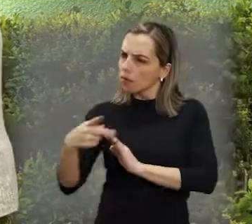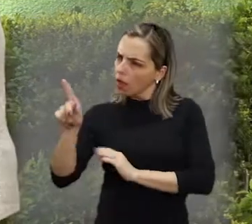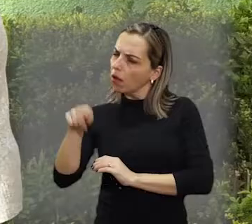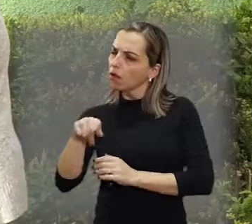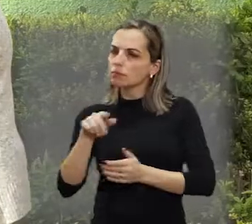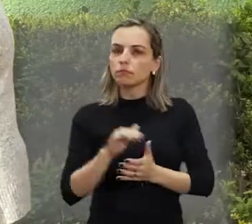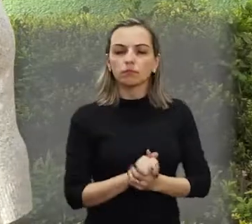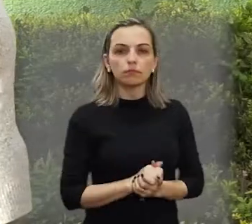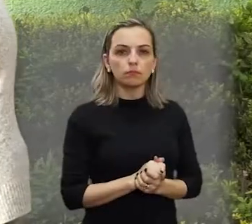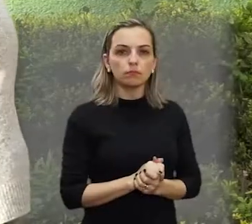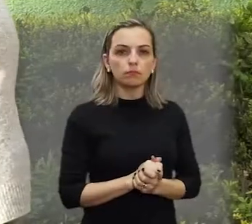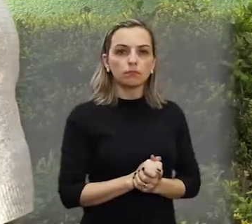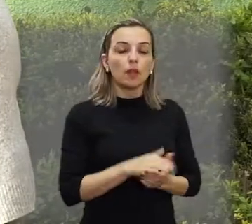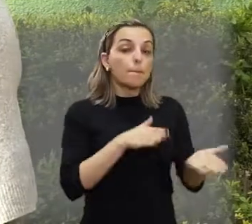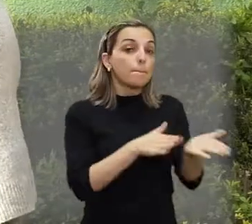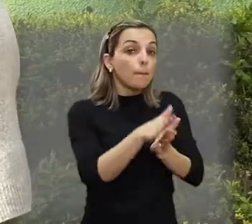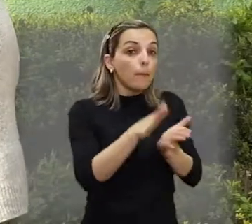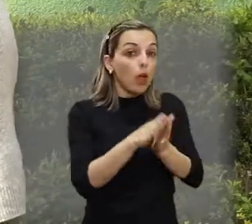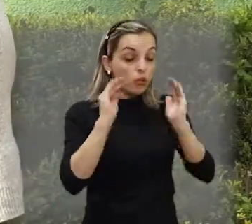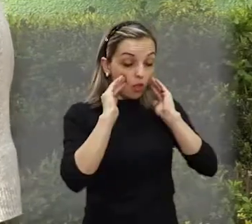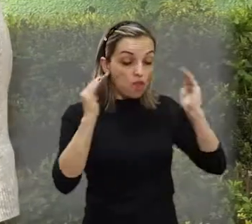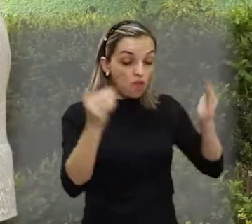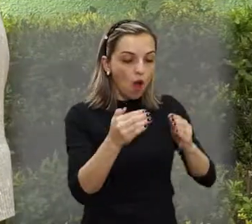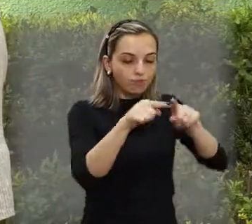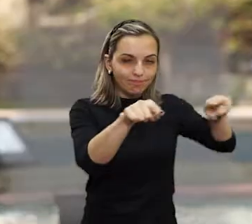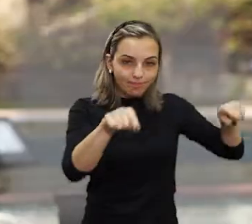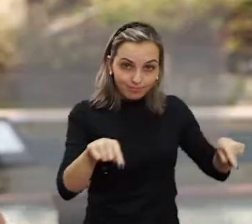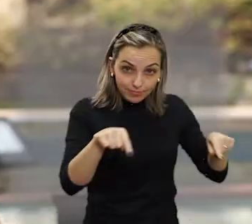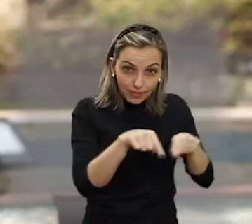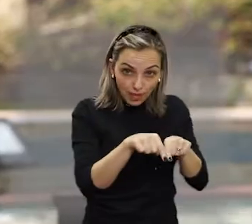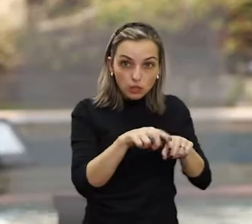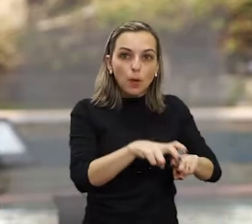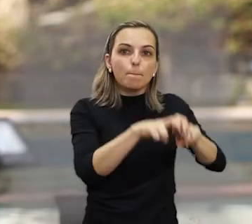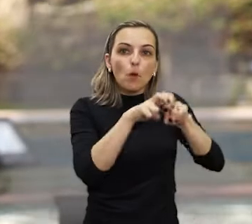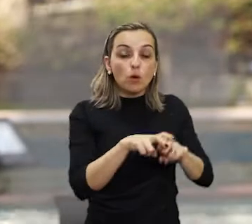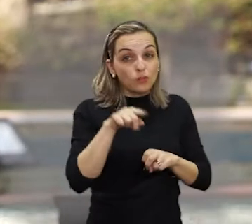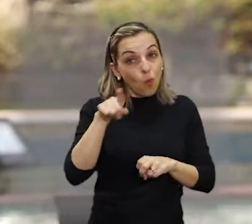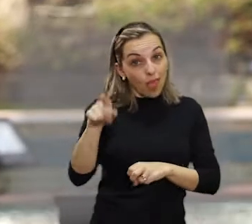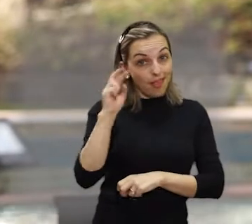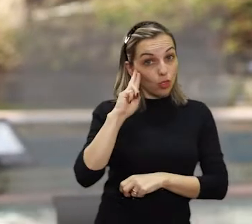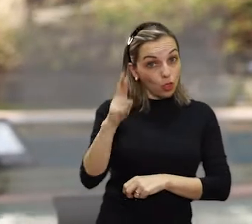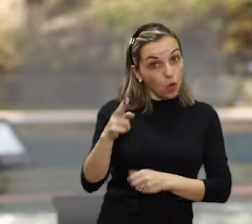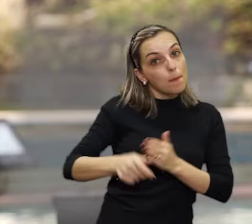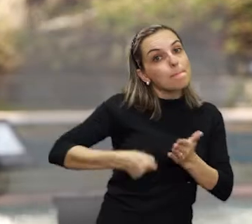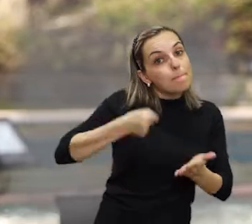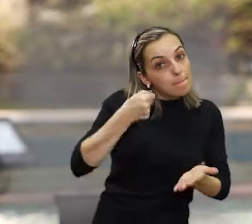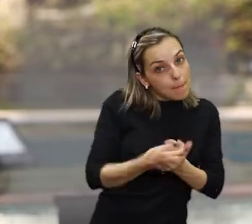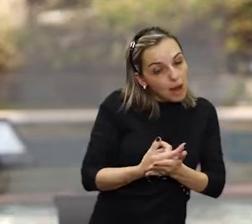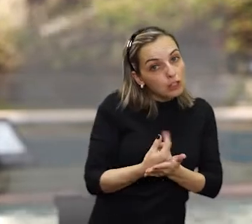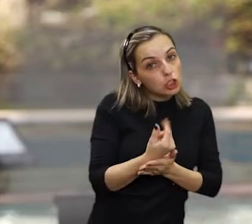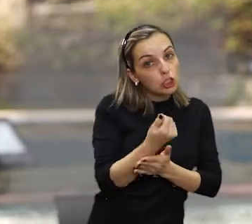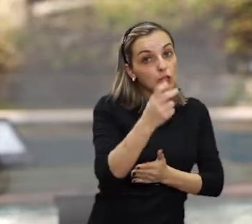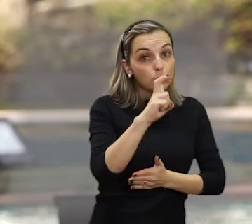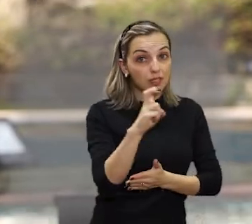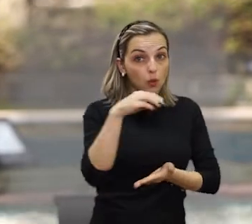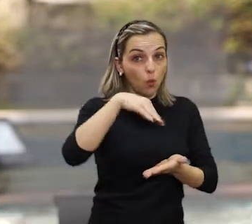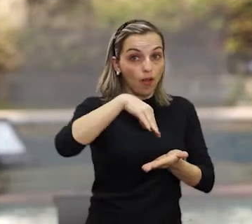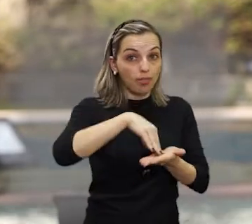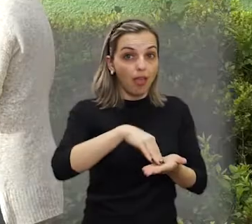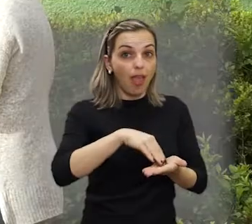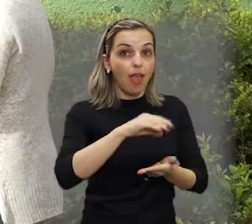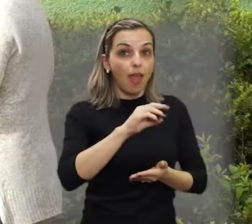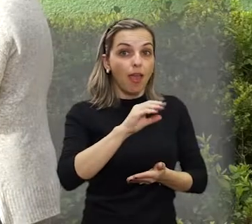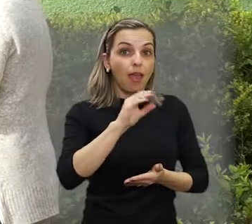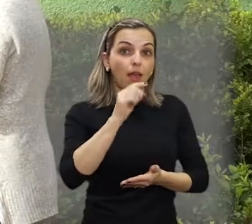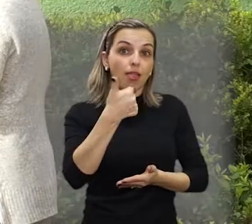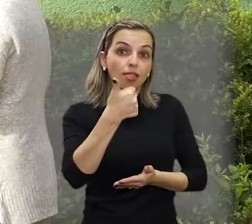que ele não tenha ateado fogo, é isso? A multa, ela é incidida na propriedade, então de responsabilidade do proprietário. Essa multa, Ana,